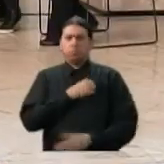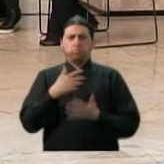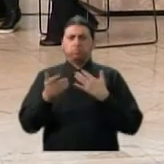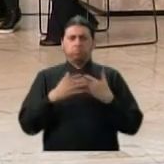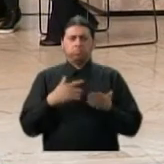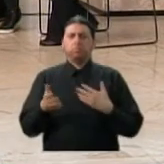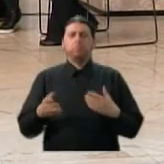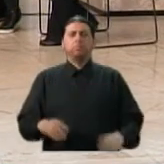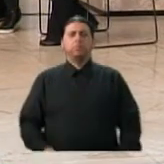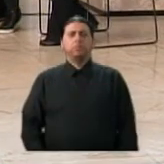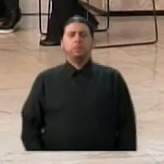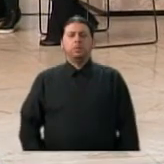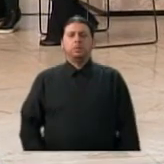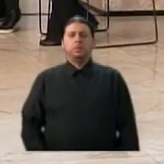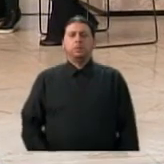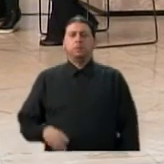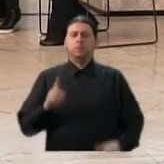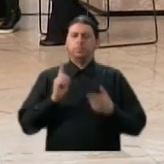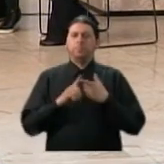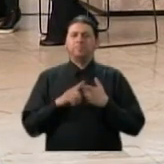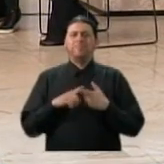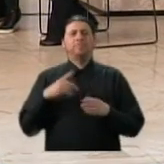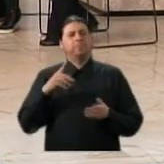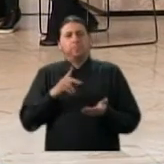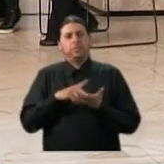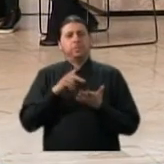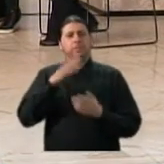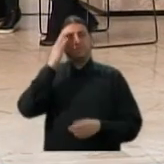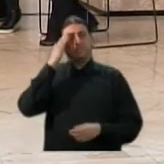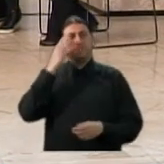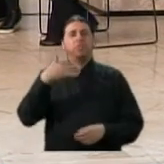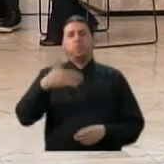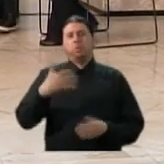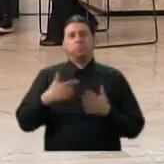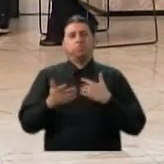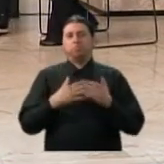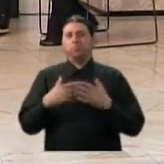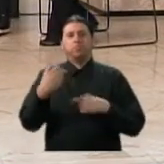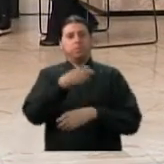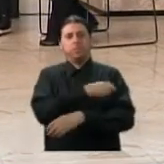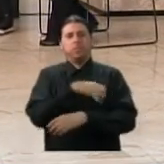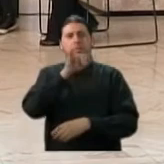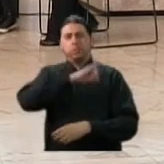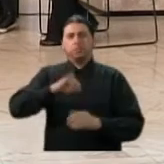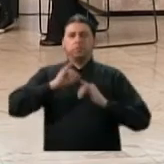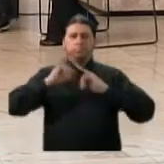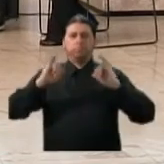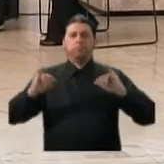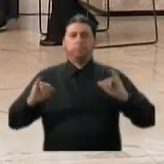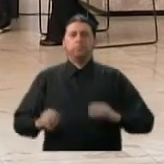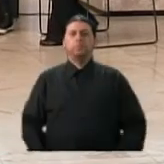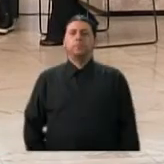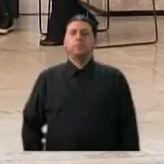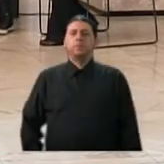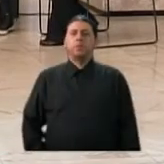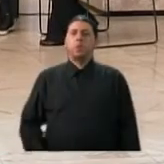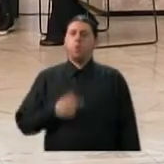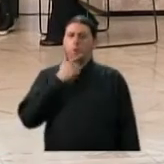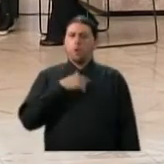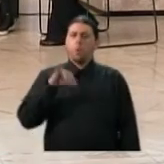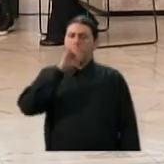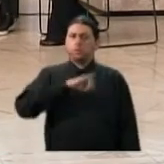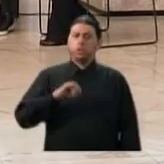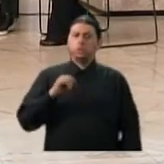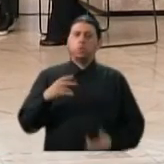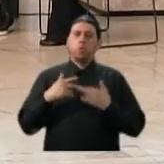que todo mundo seja precavido e faça a vacina. Tá certo. Eu acho uma coisa importante que ela colocou, né, essa questão de